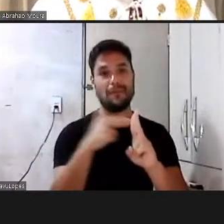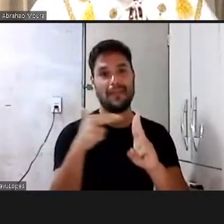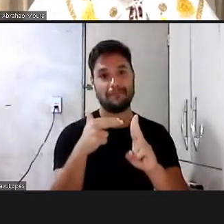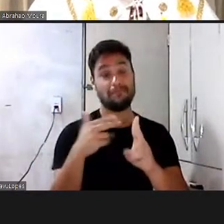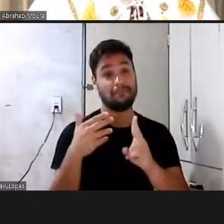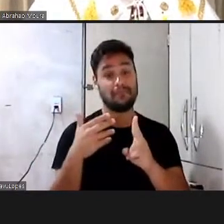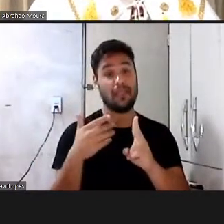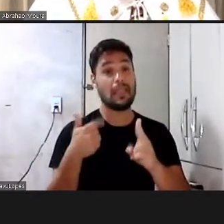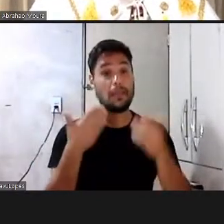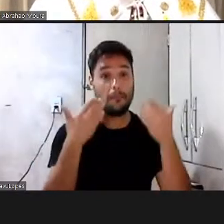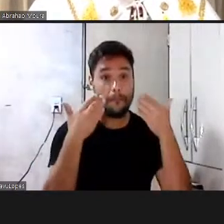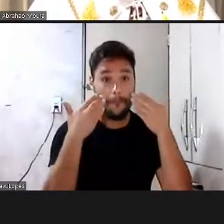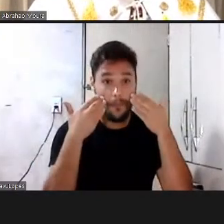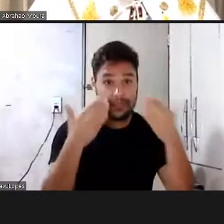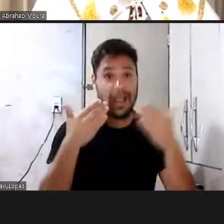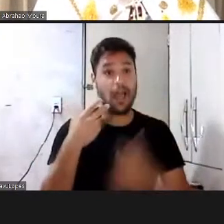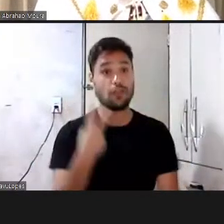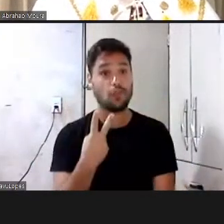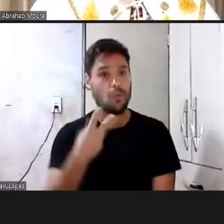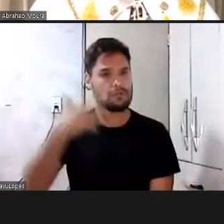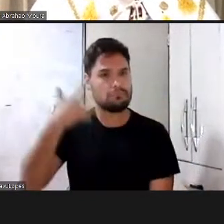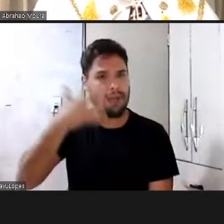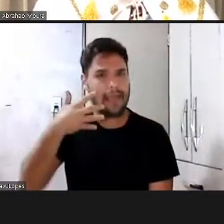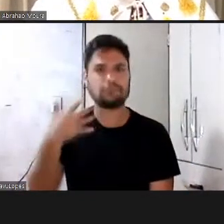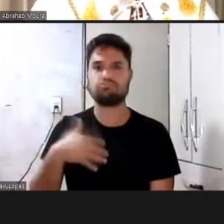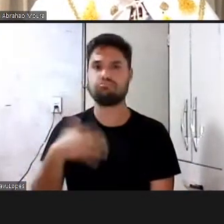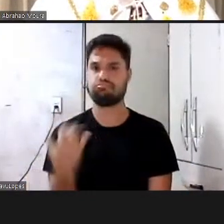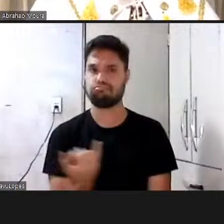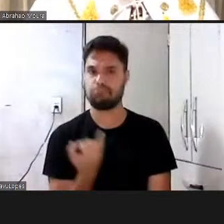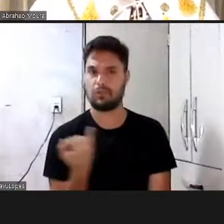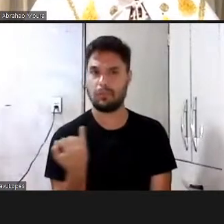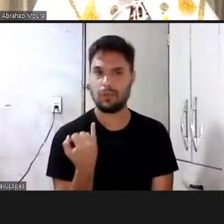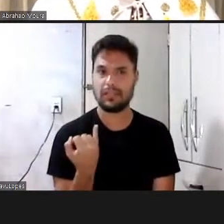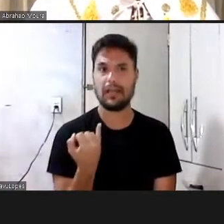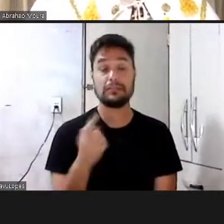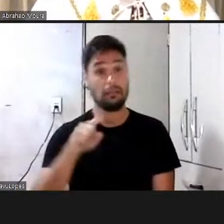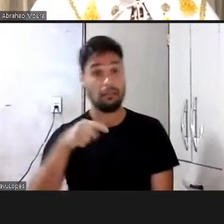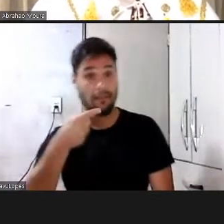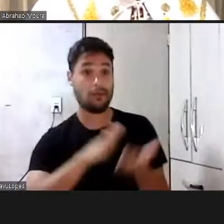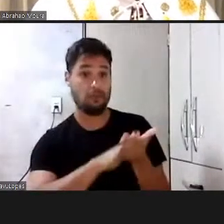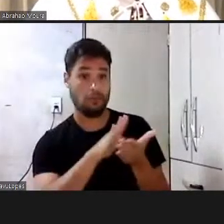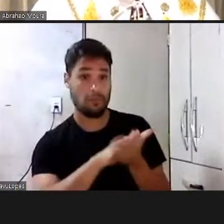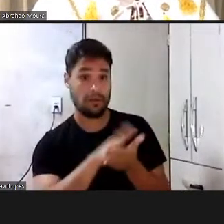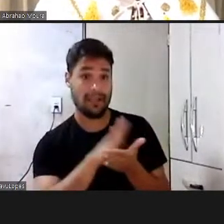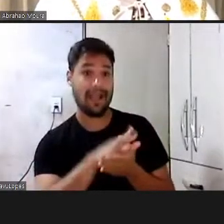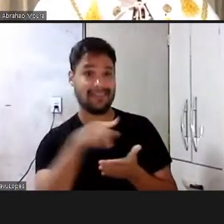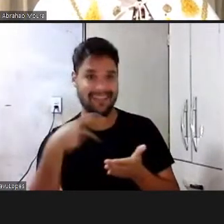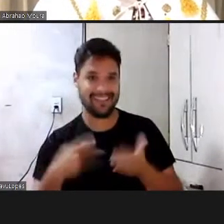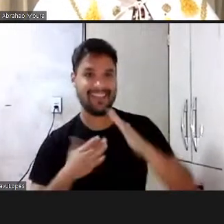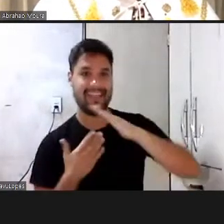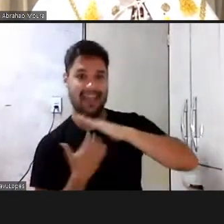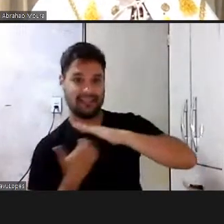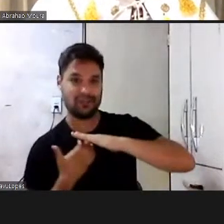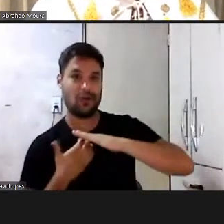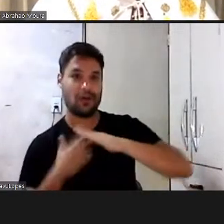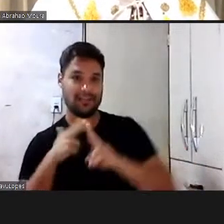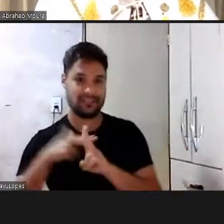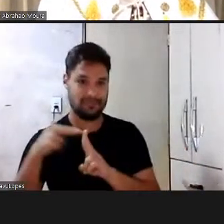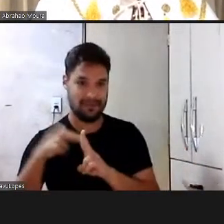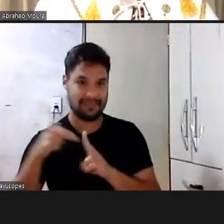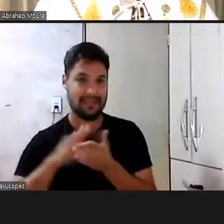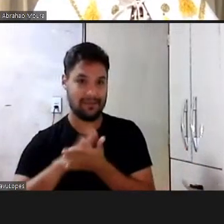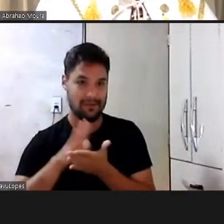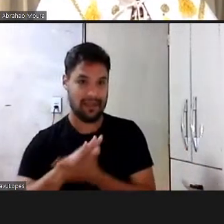apresentar duas palestras de grande importância que foram depois publicadas pela editora da Universidade de Brasília na obra Linguagem